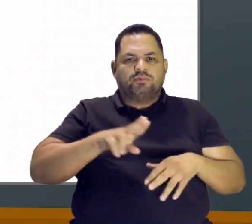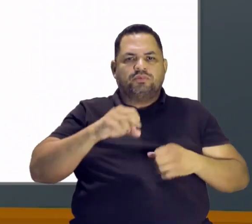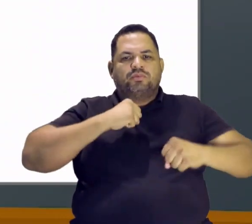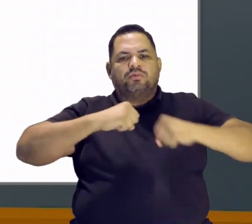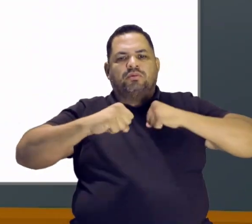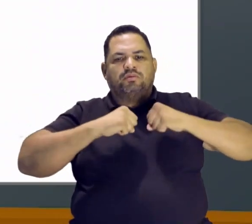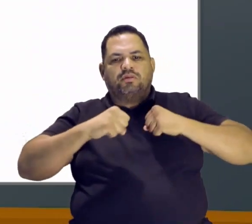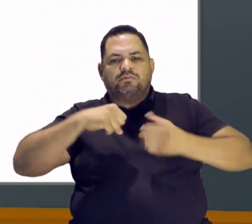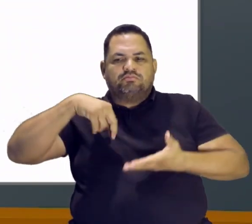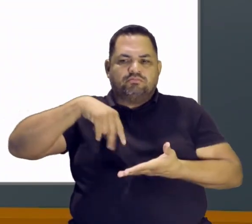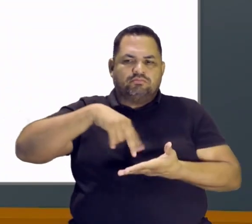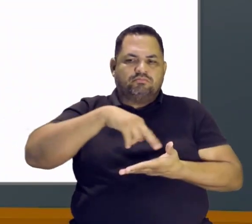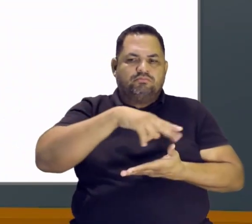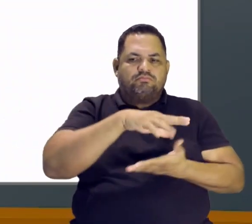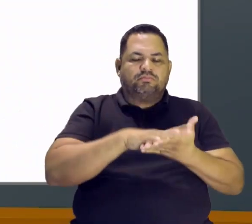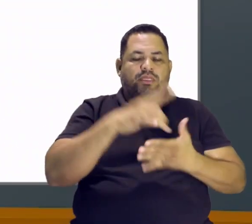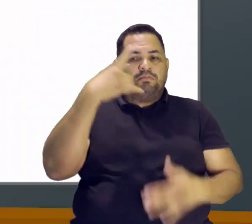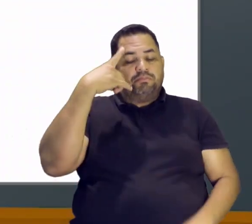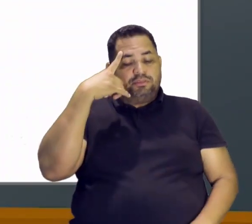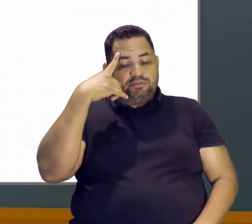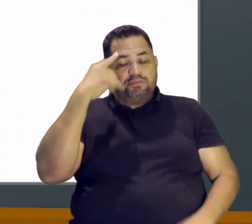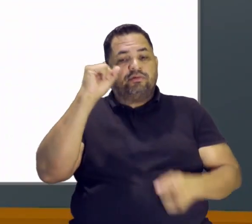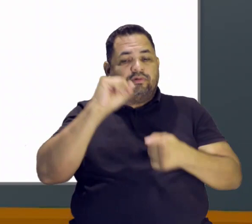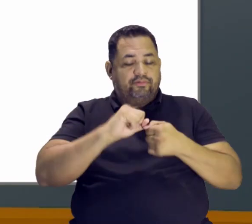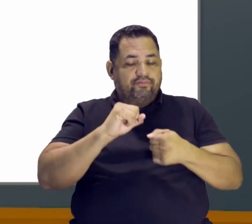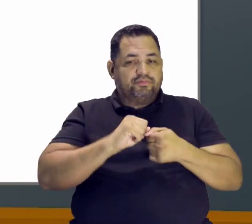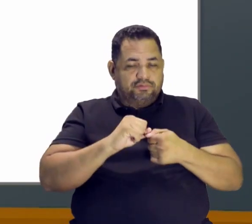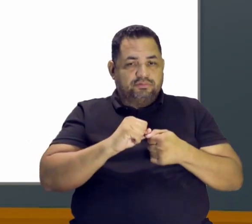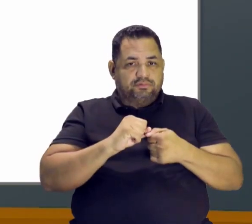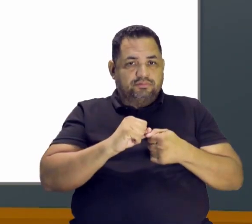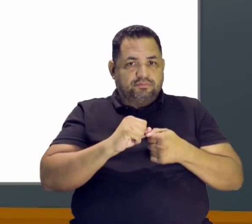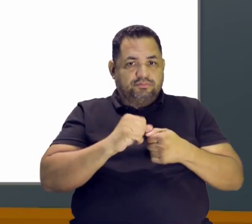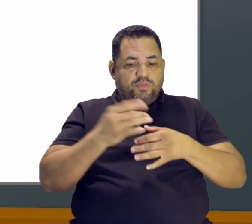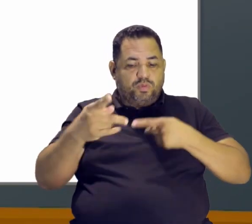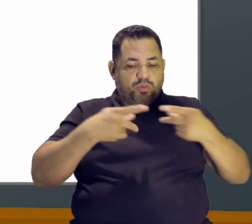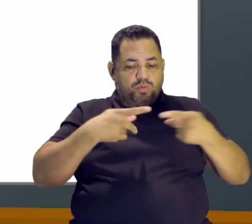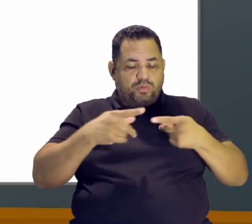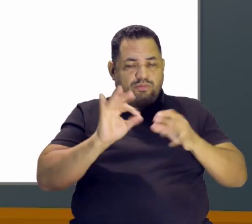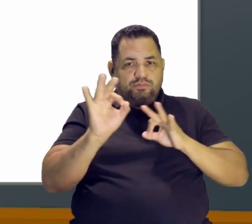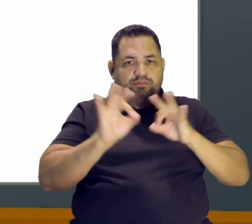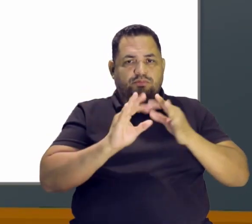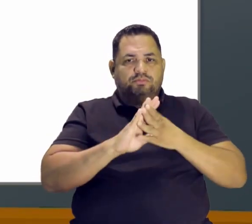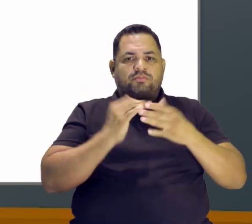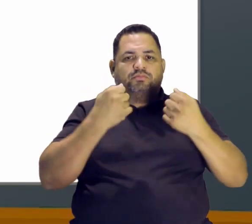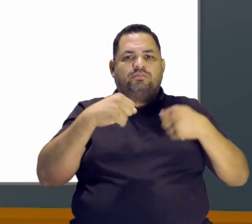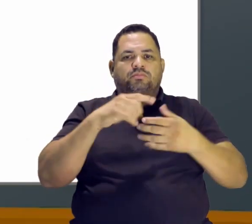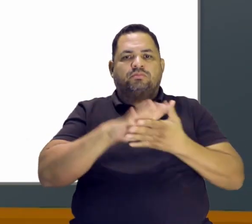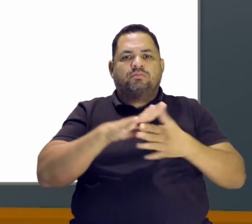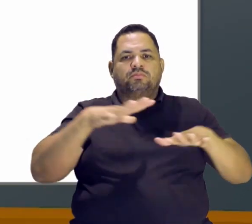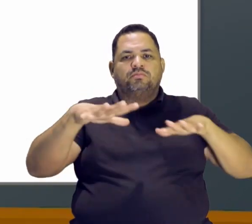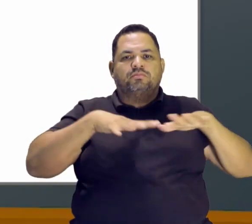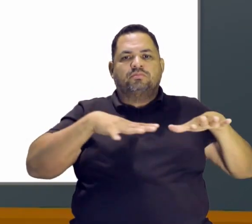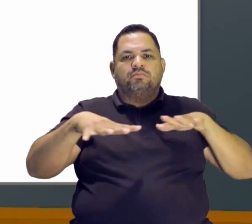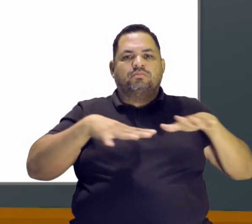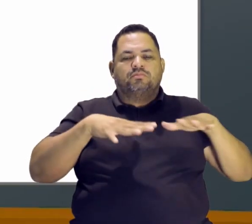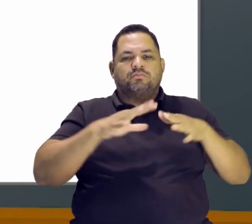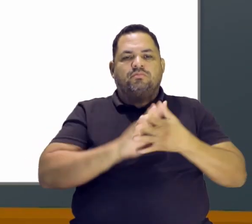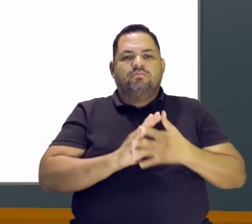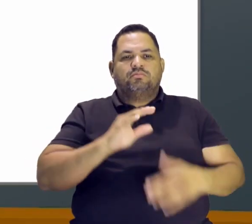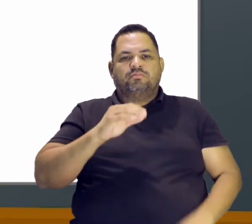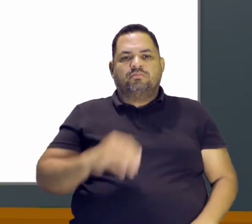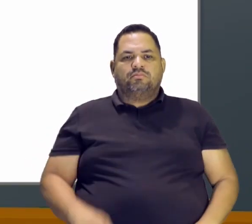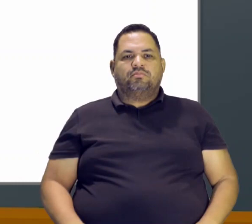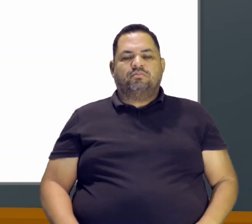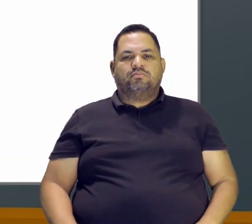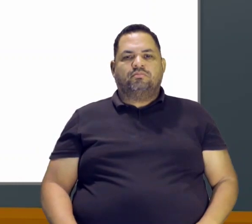uma caminhada, então eu pensei e eu vou realizar. Né? Então, eu planejei aquilo ali, eu posso chamar de movimento voluntário,